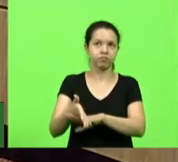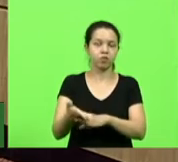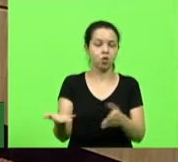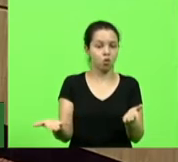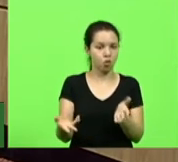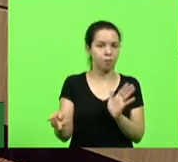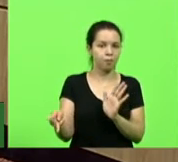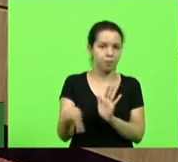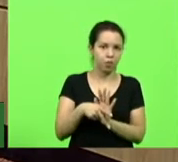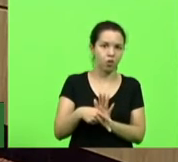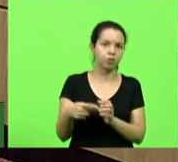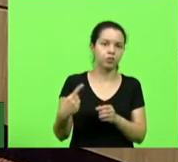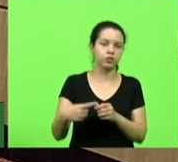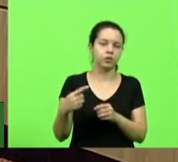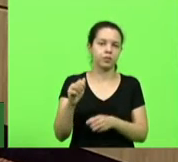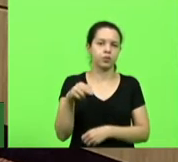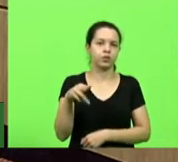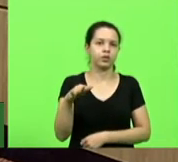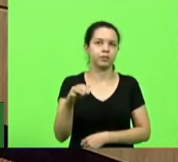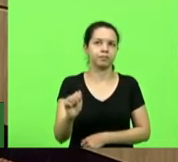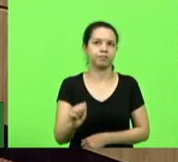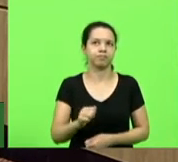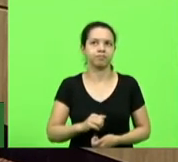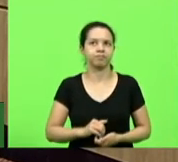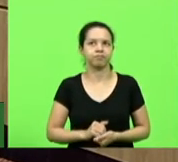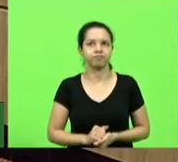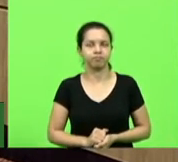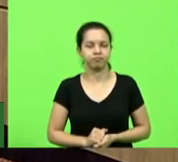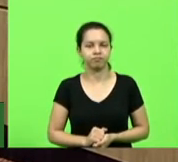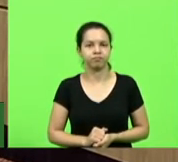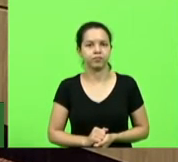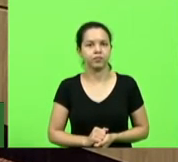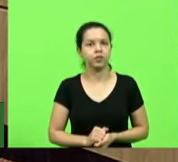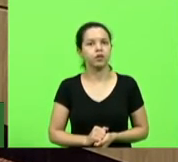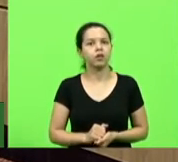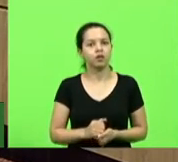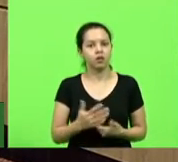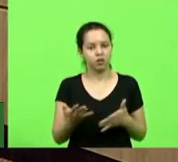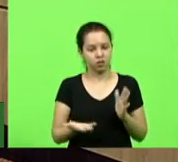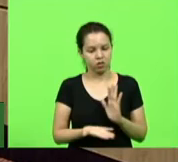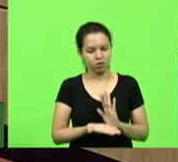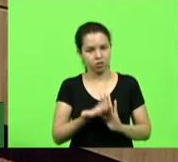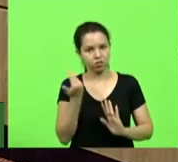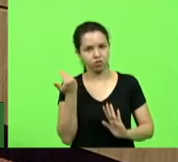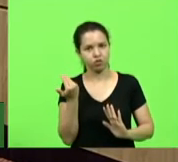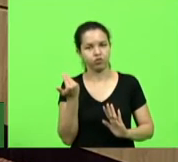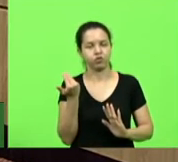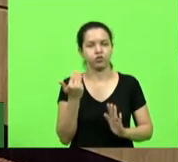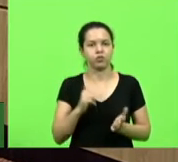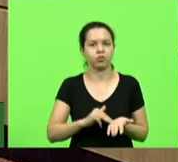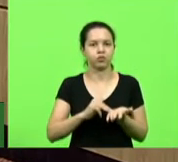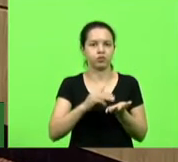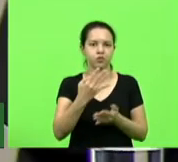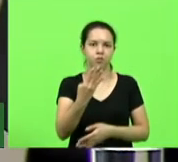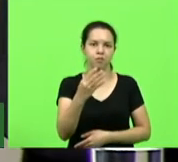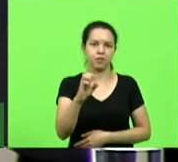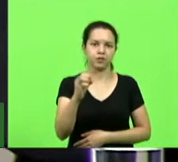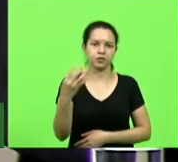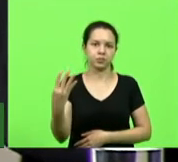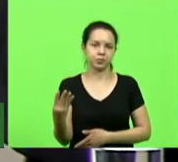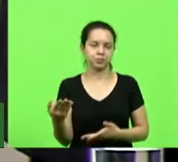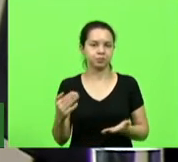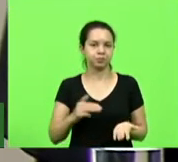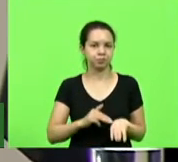ao município de Apiúna. Defiro o vosso requerimento, deputado Márcio Machado, e retiramos de pauta a moção 404.